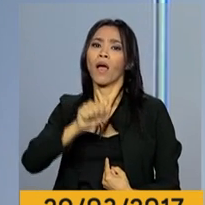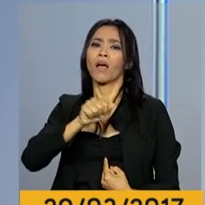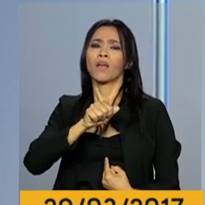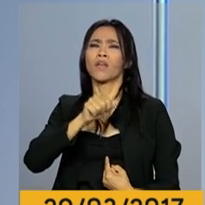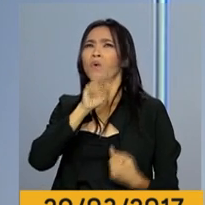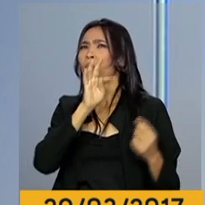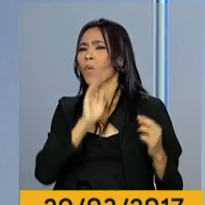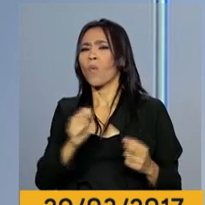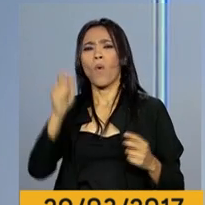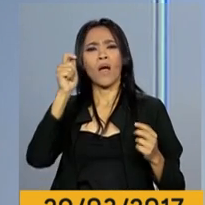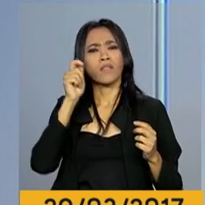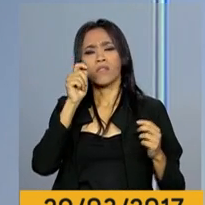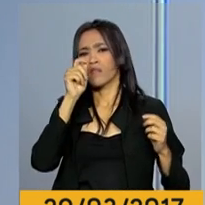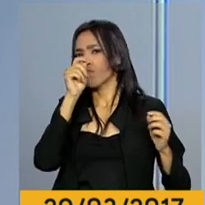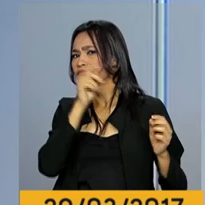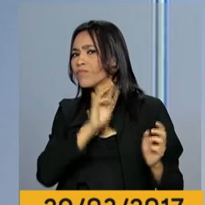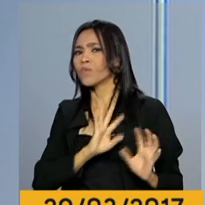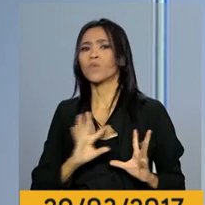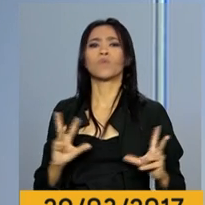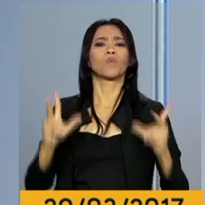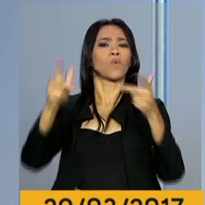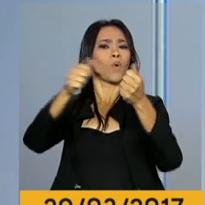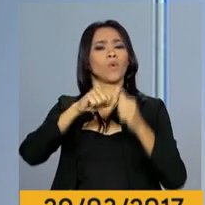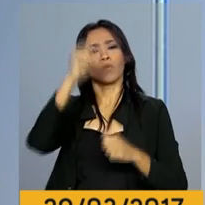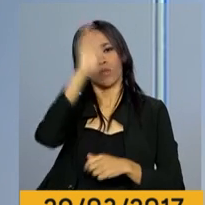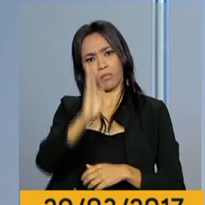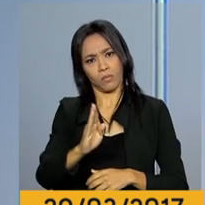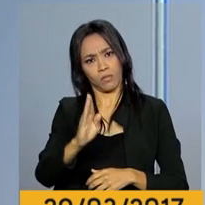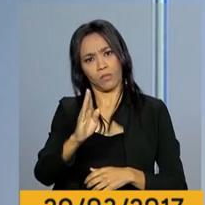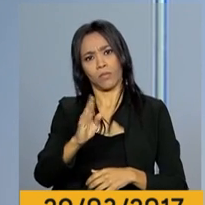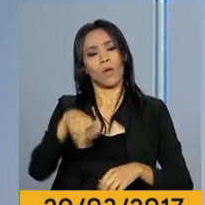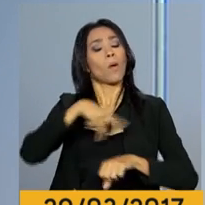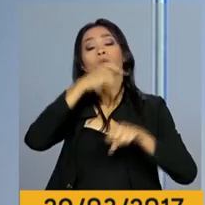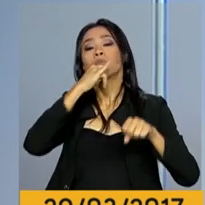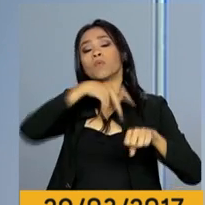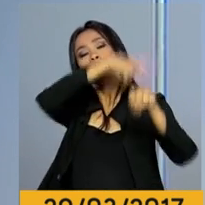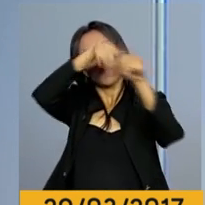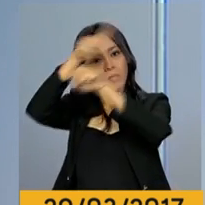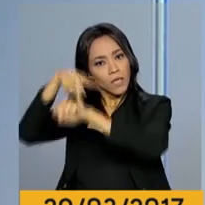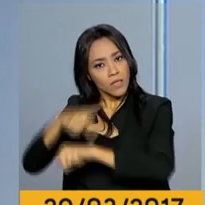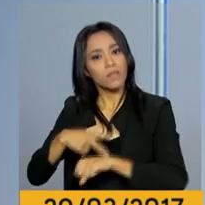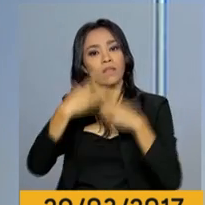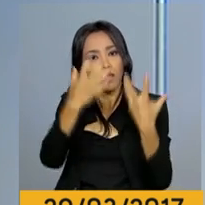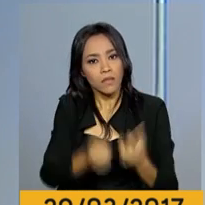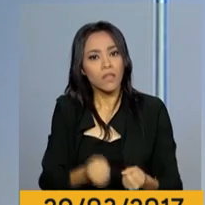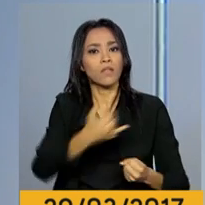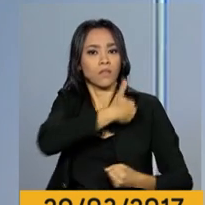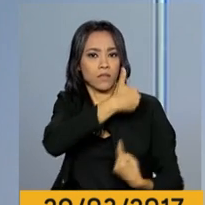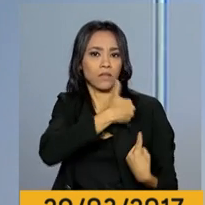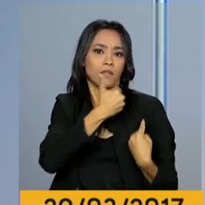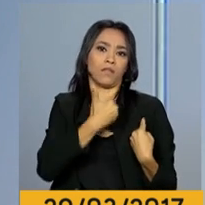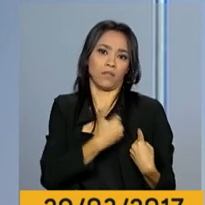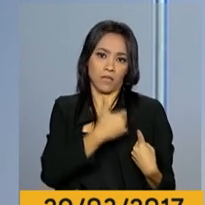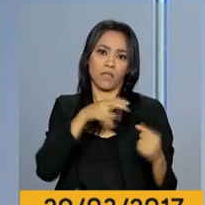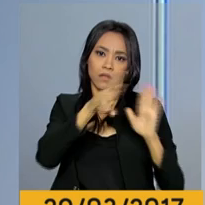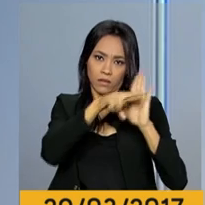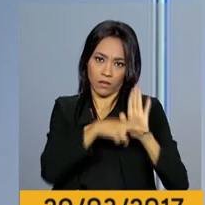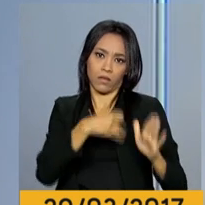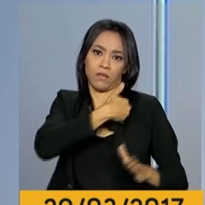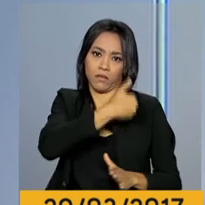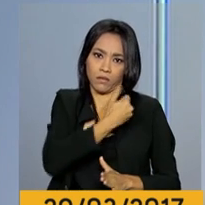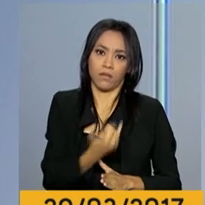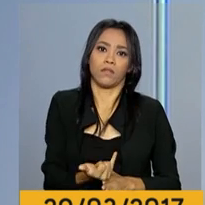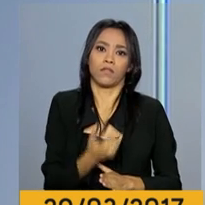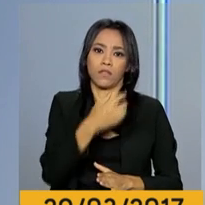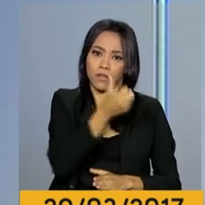pouquíssimos países têm idade inferior a 65 anos de idade para aposentadoria ele vista a projeção a